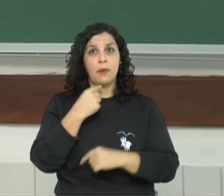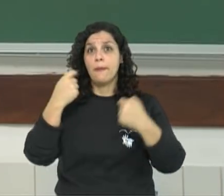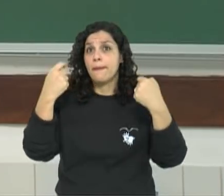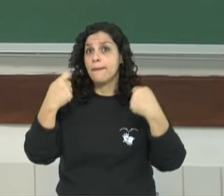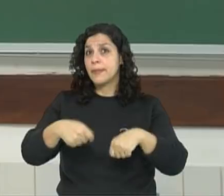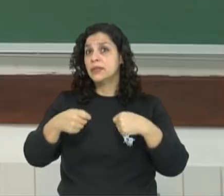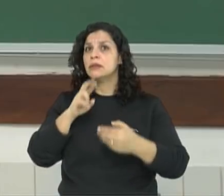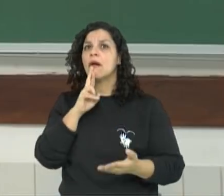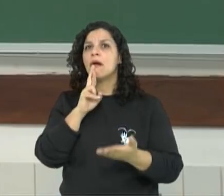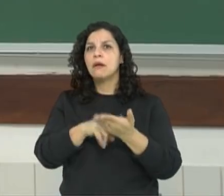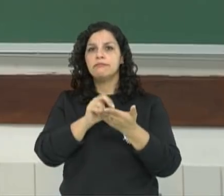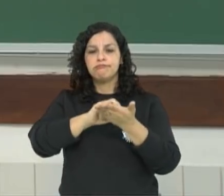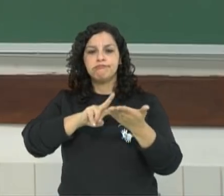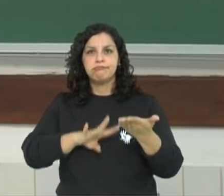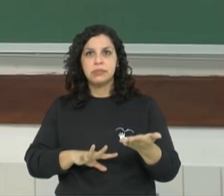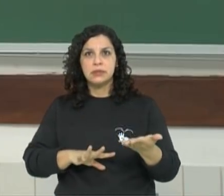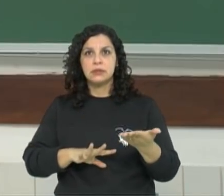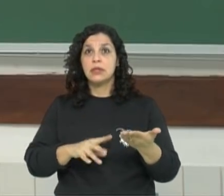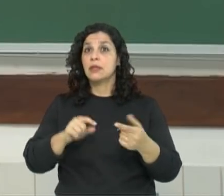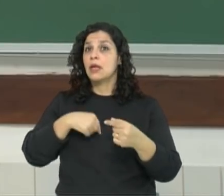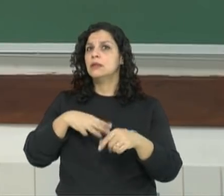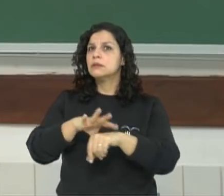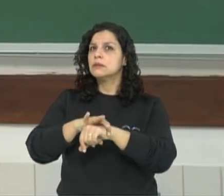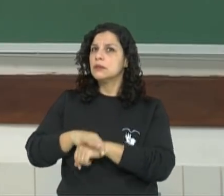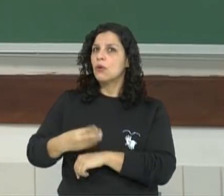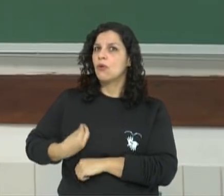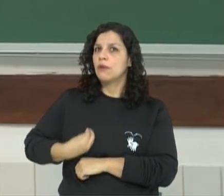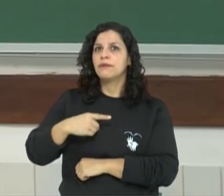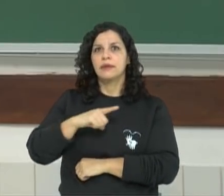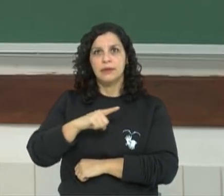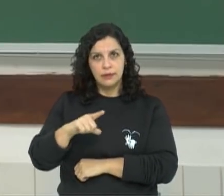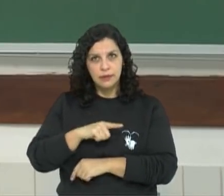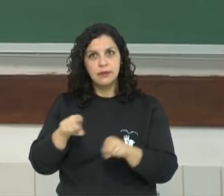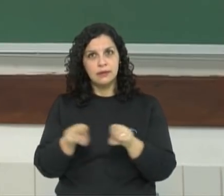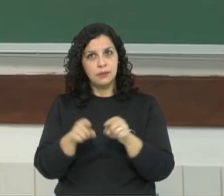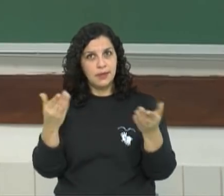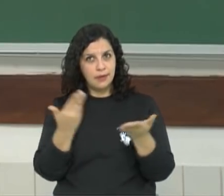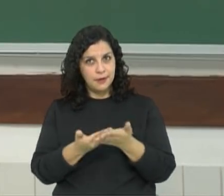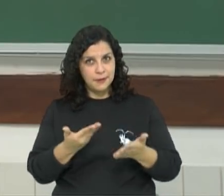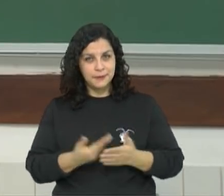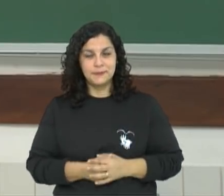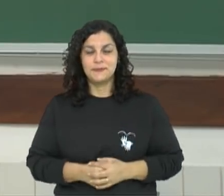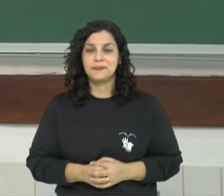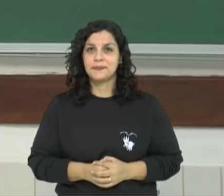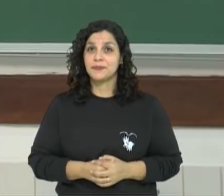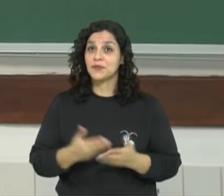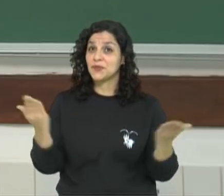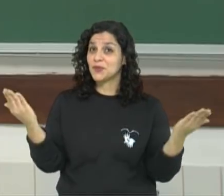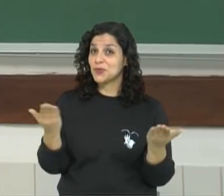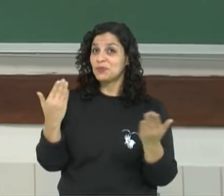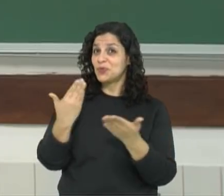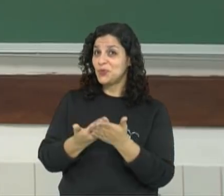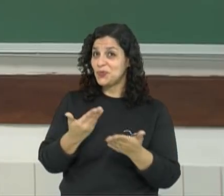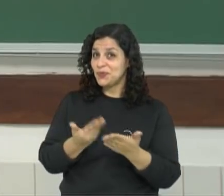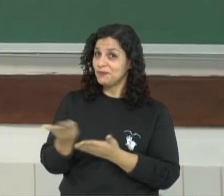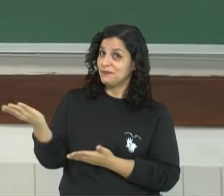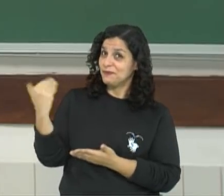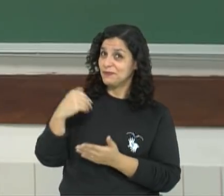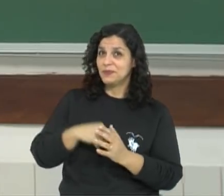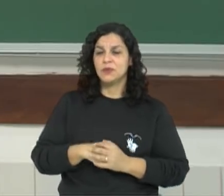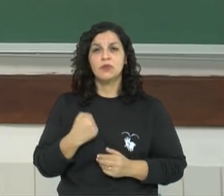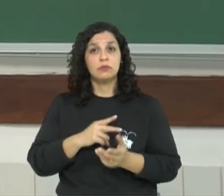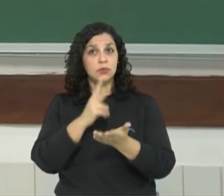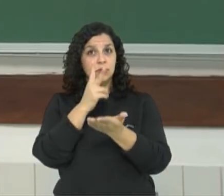a atividade obrigatória. É ela que garante a sua frequência na nossa aula. Vamos para a aula então? Nós